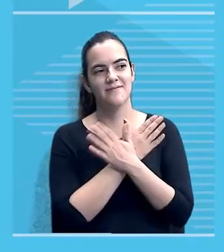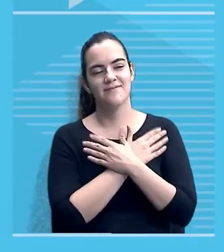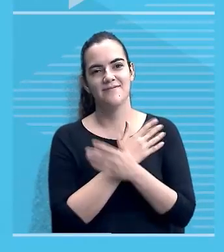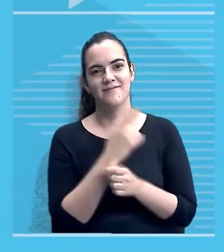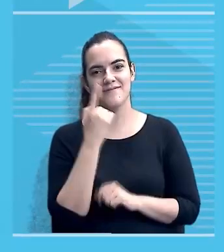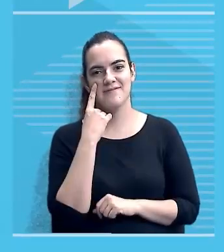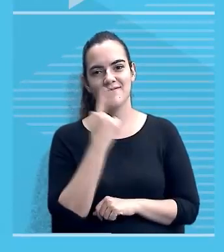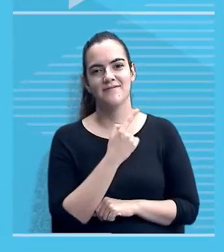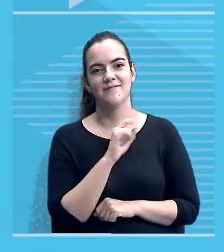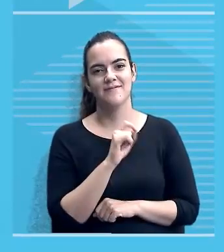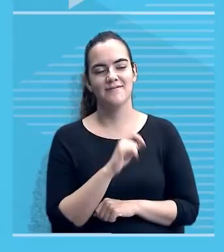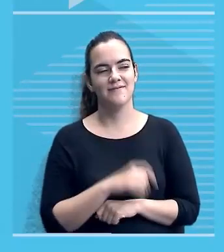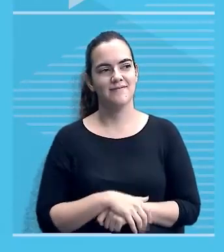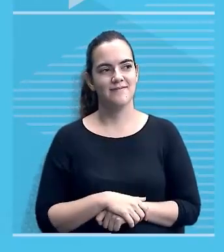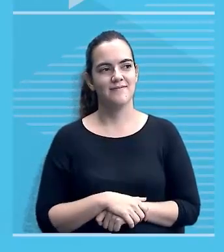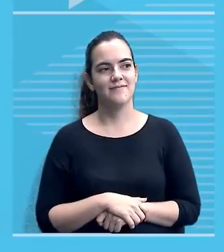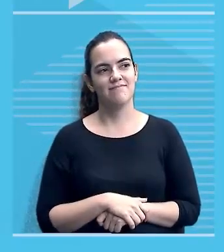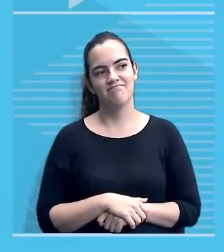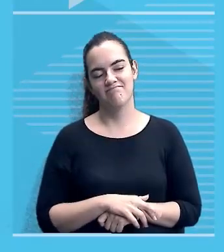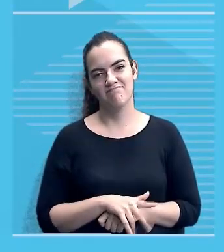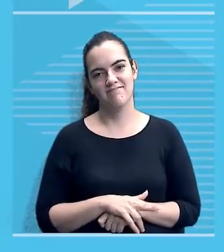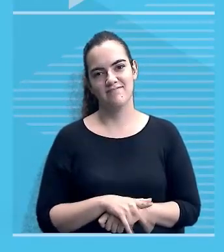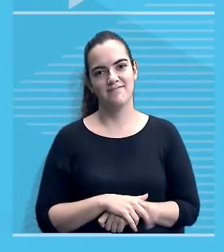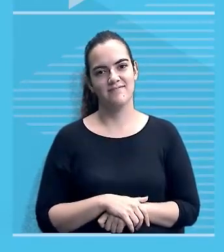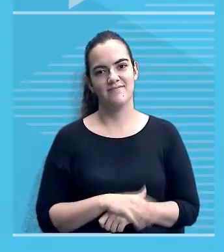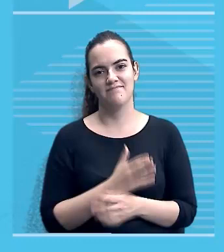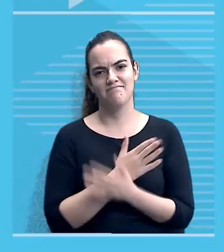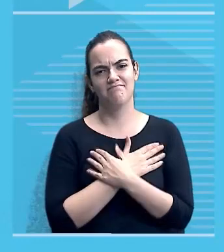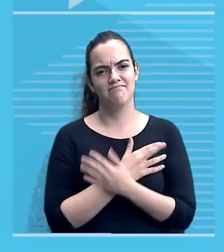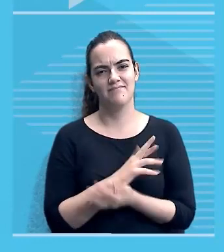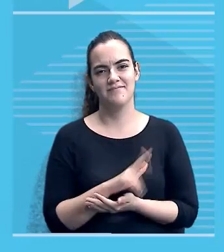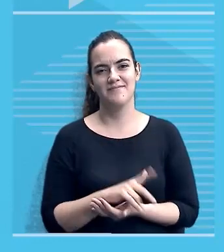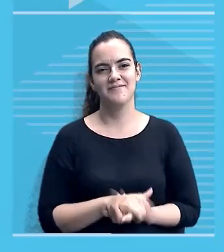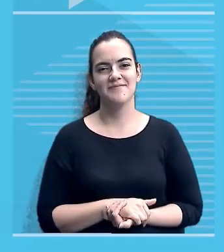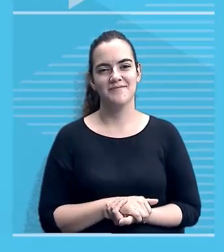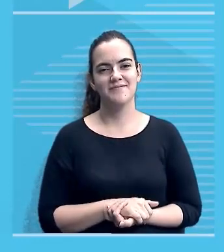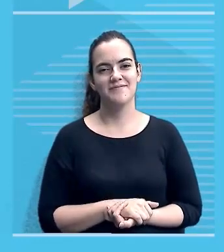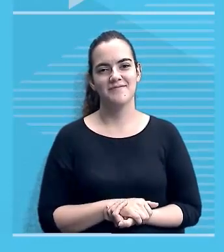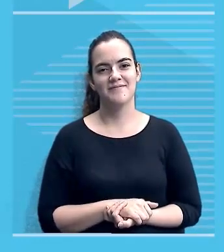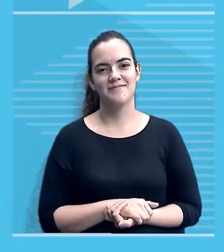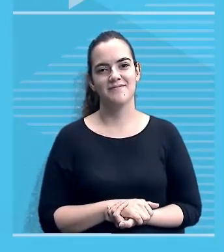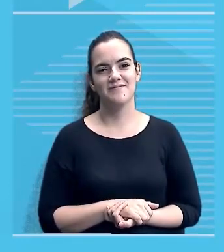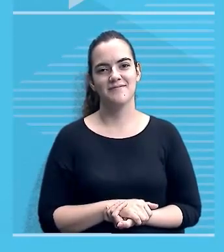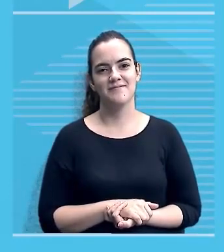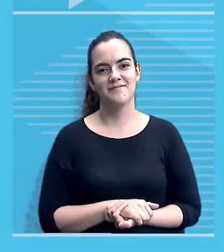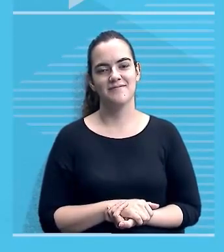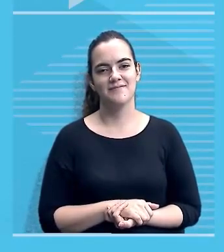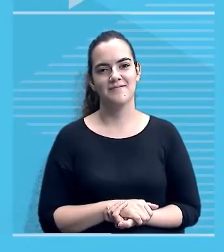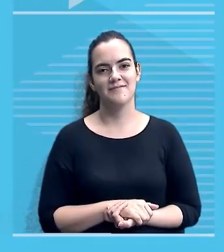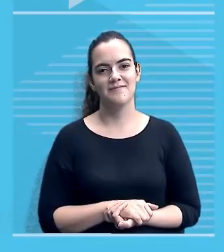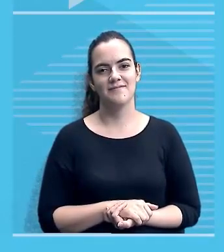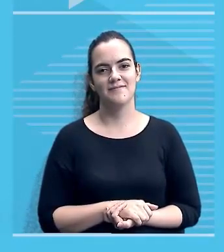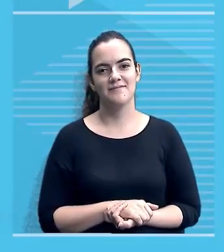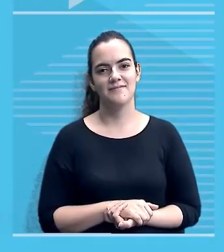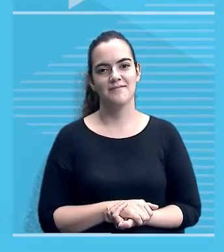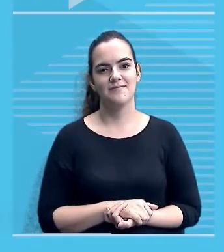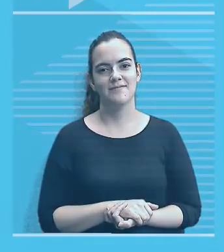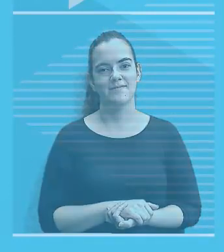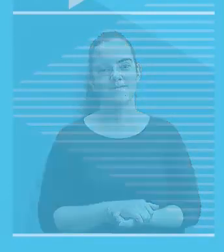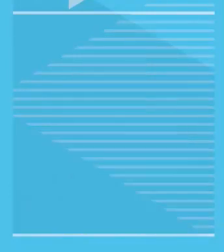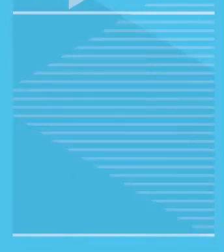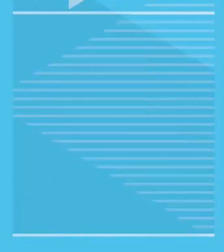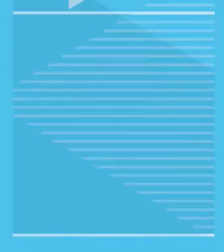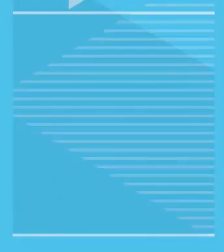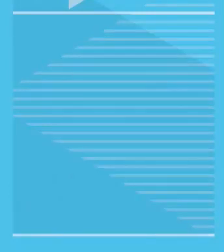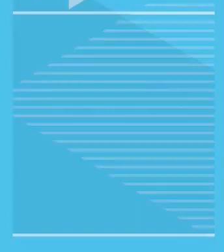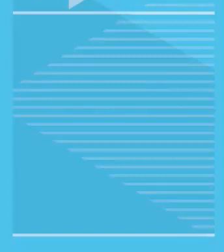podemos descartar também né desemprego está relacionado a alteração climática violência urbana está relacionado a